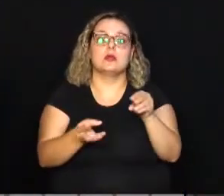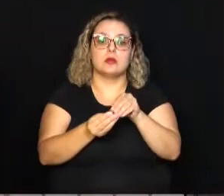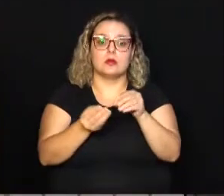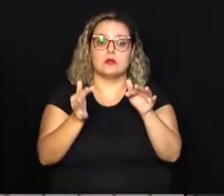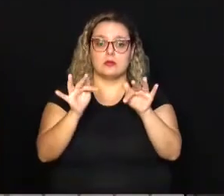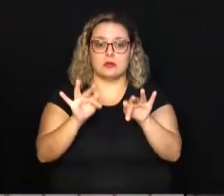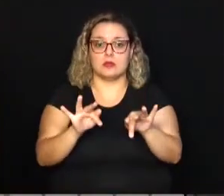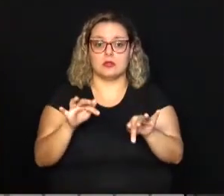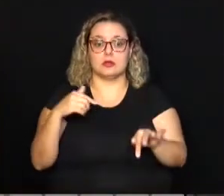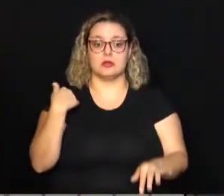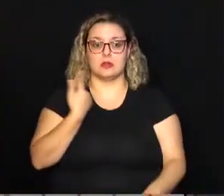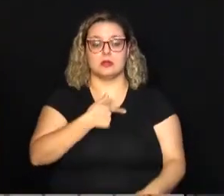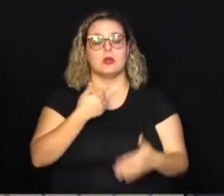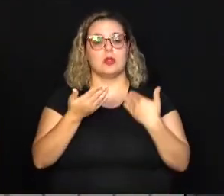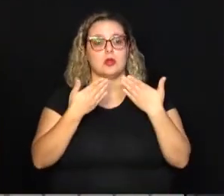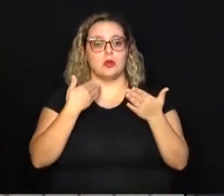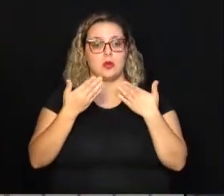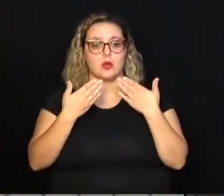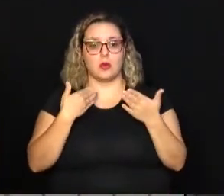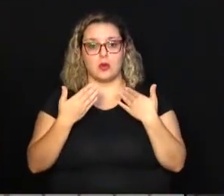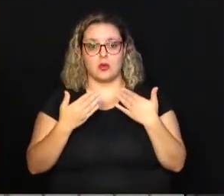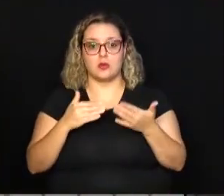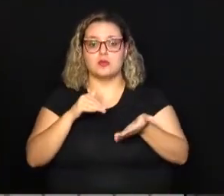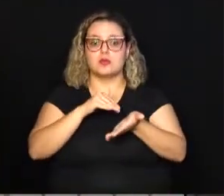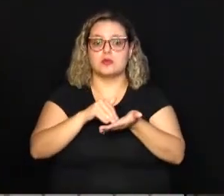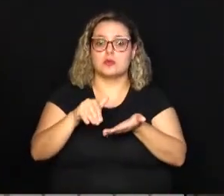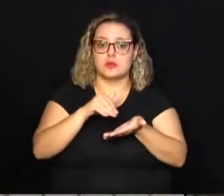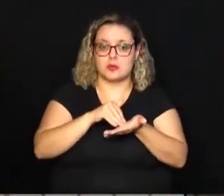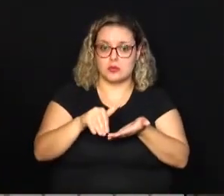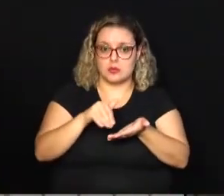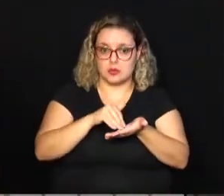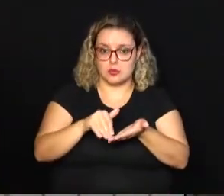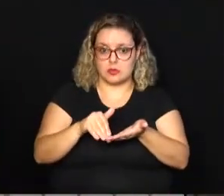Na nossa conversa com o secretário